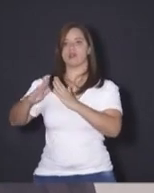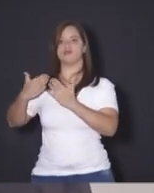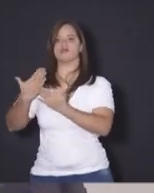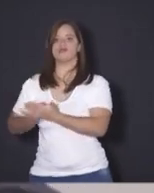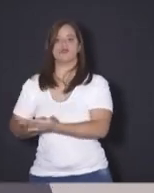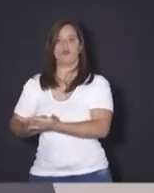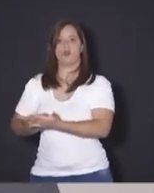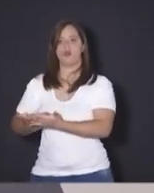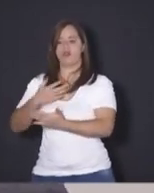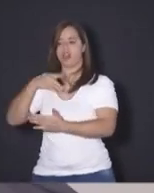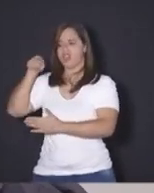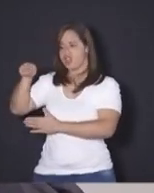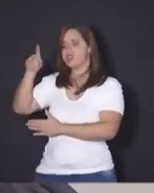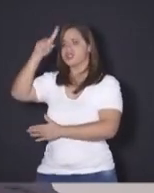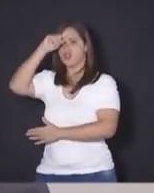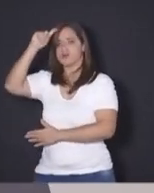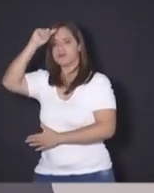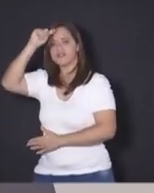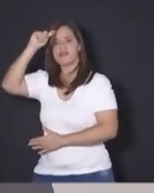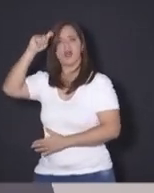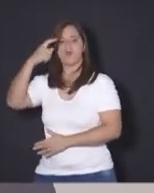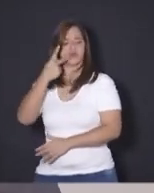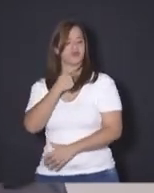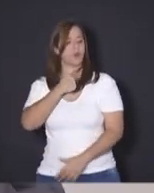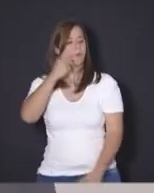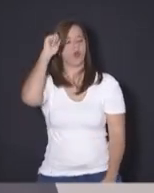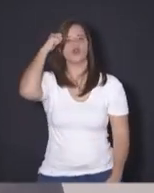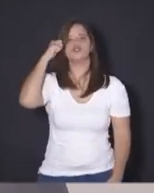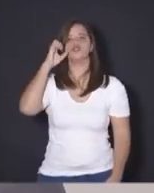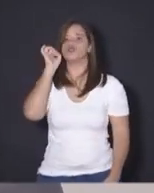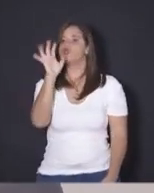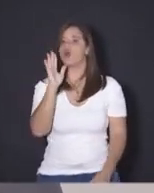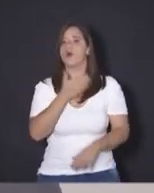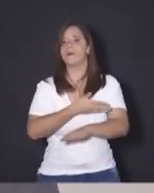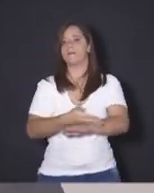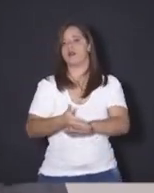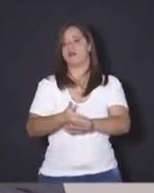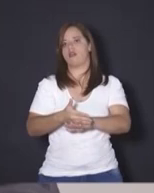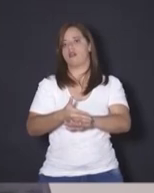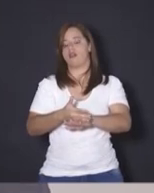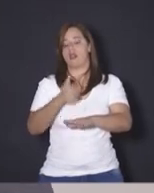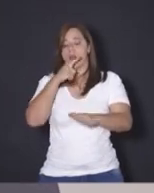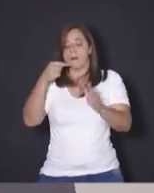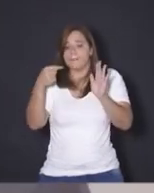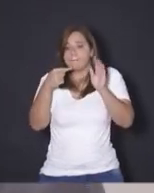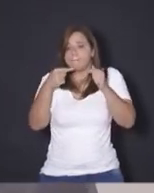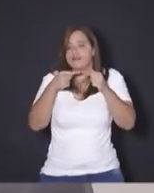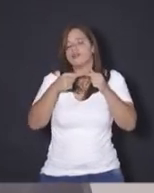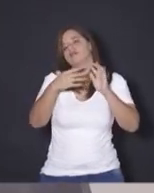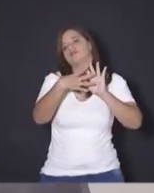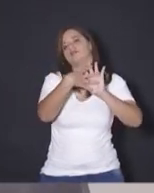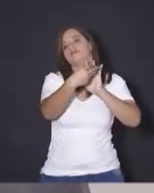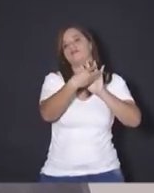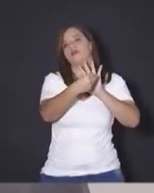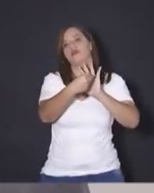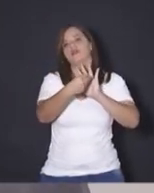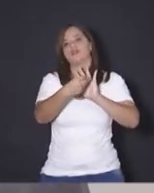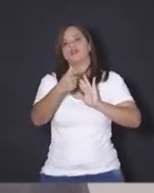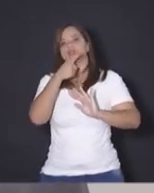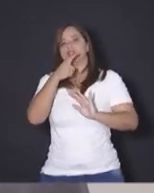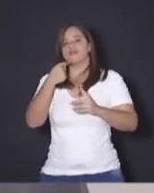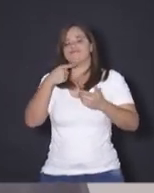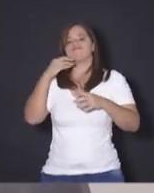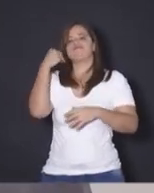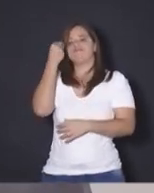esse hospital nenhum é pra negro é para brancos mesmo dele e fui me foi